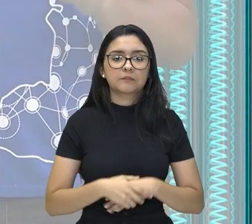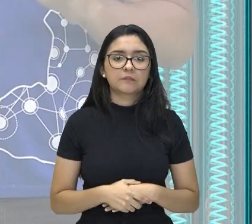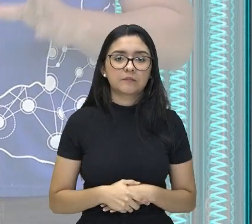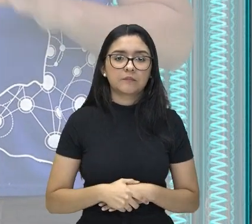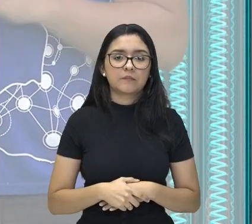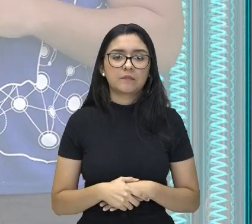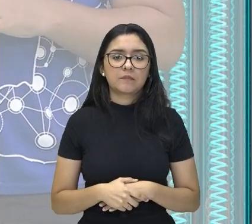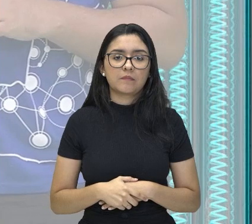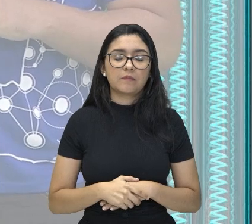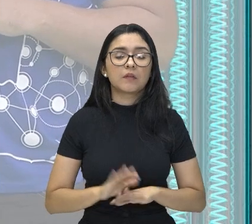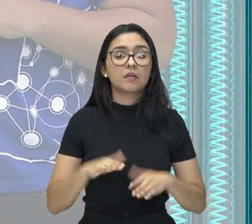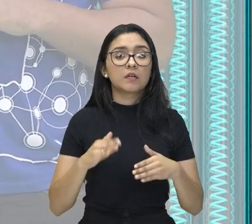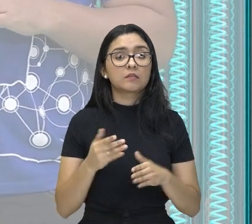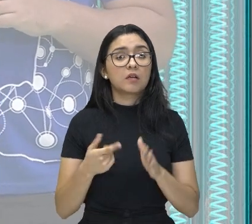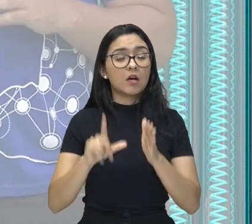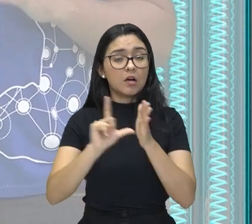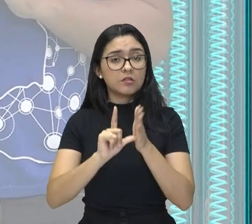crucial